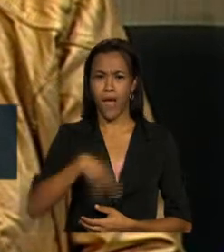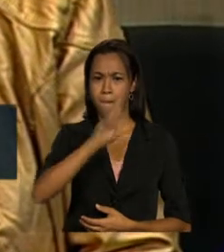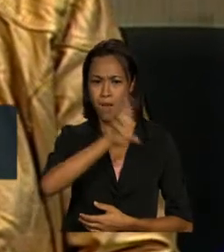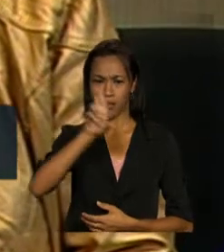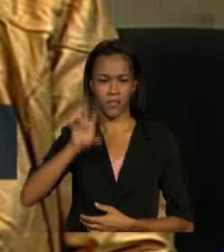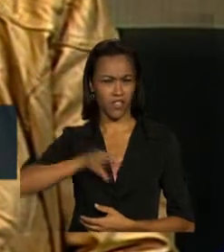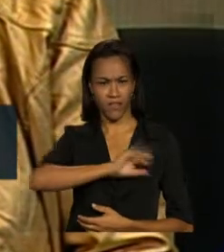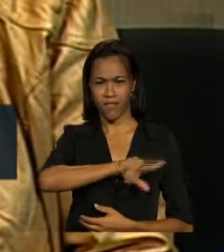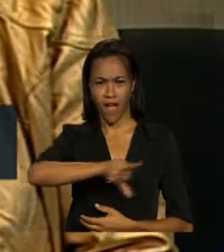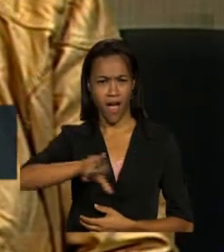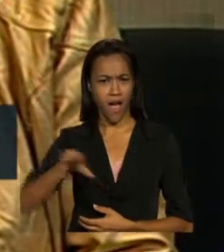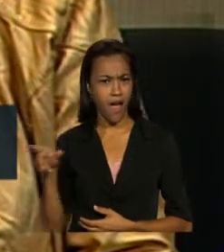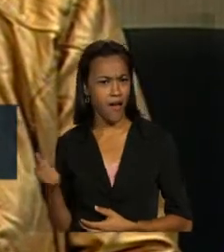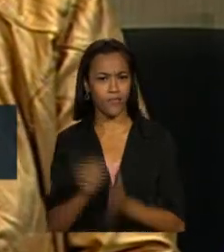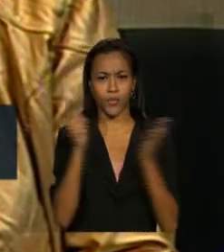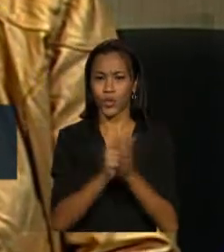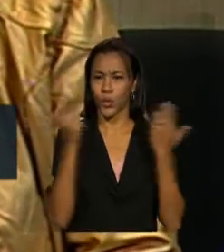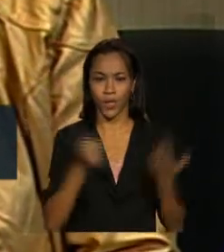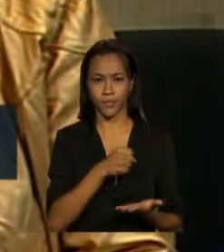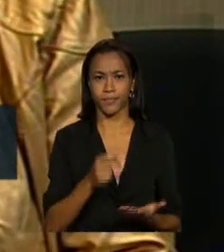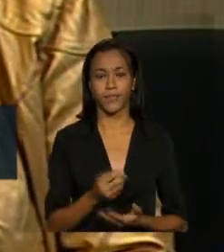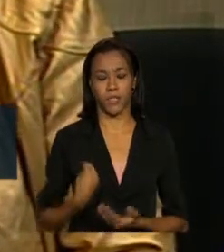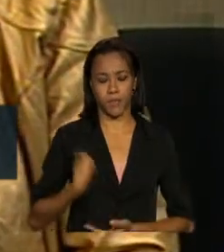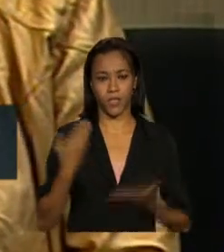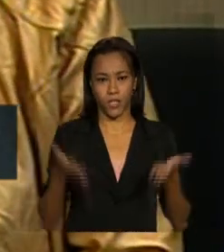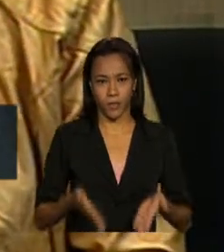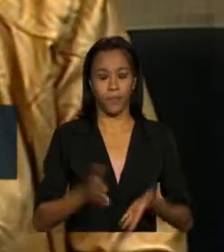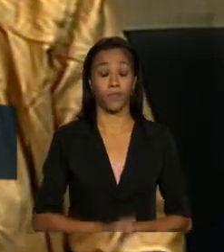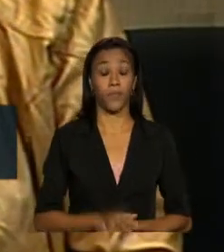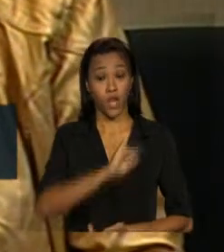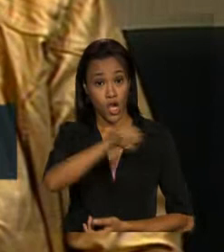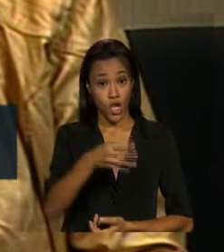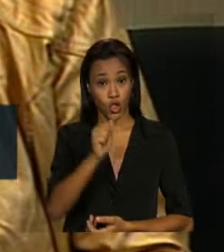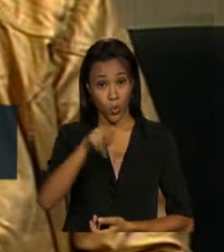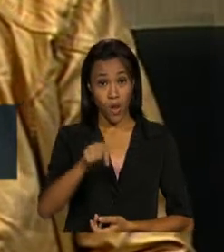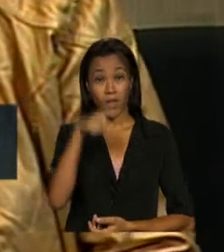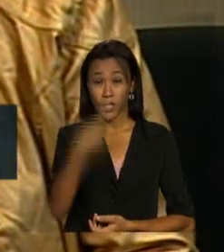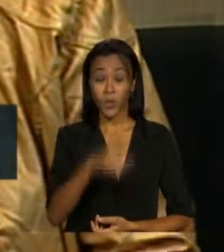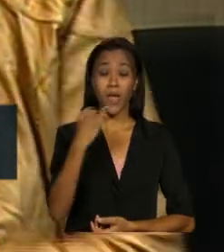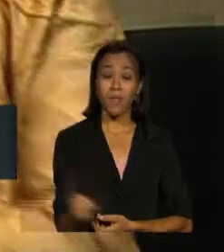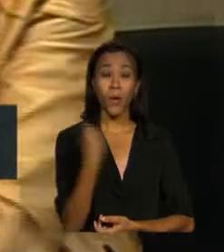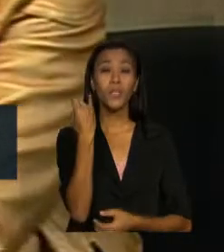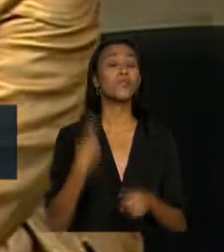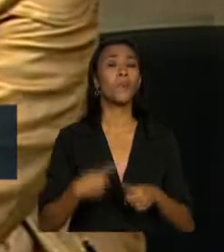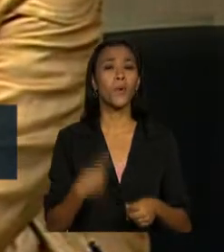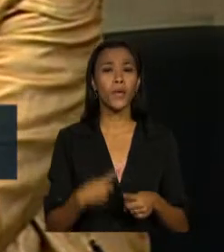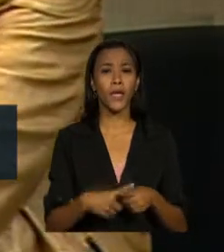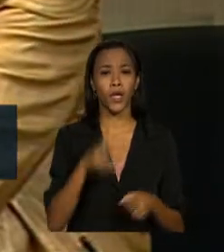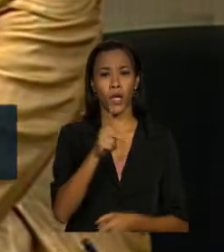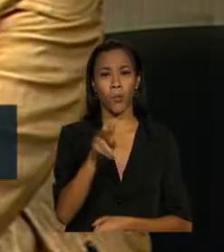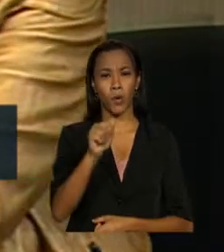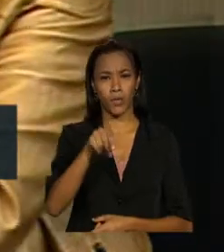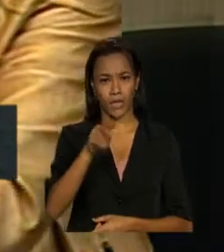dos diversos órgãos de imprensa aqui presentes. Joana, a sua questão é bastante importante, porque tanto o